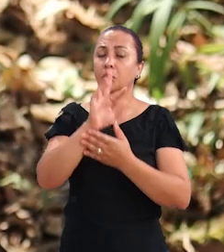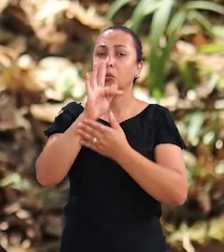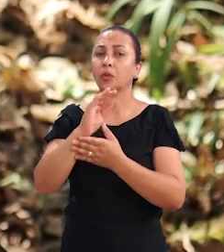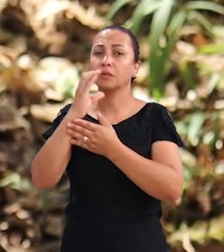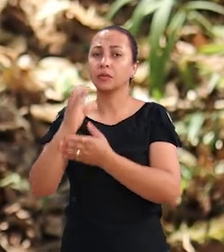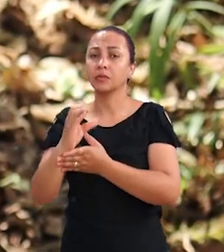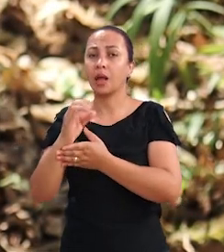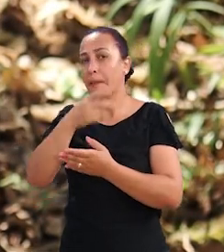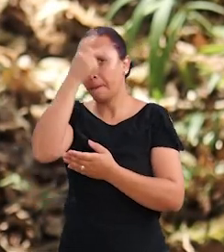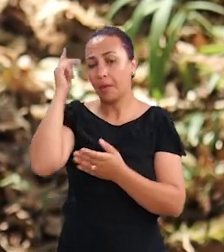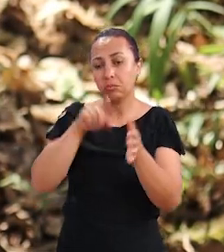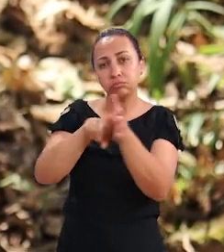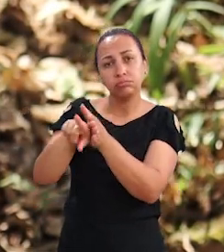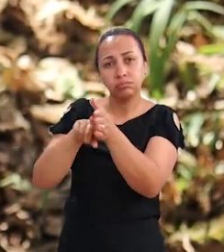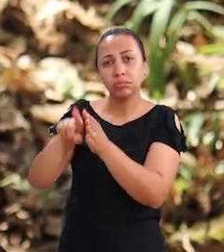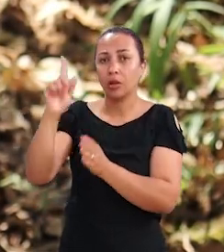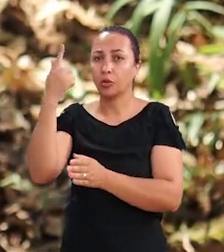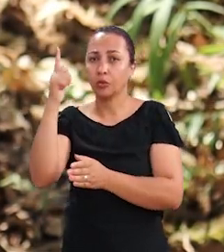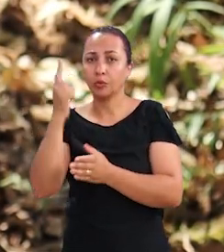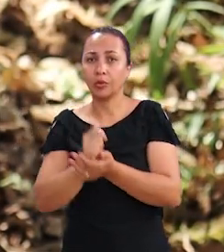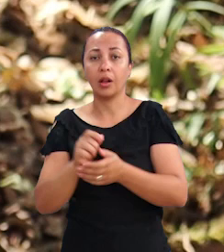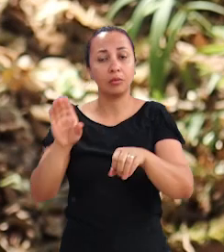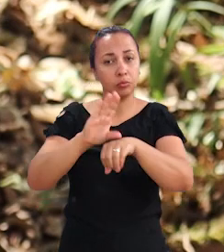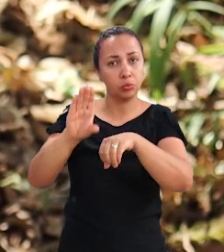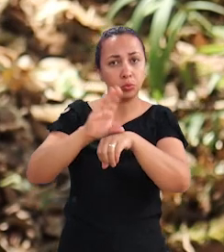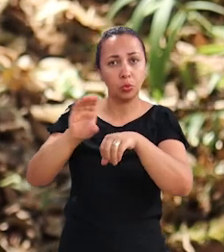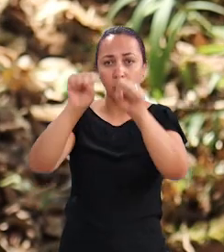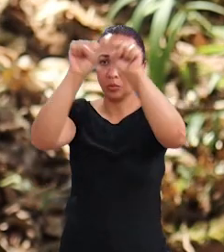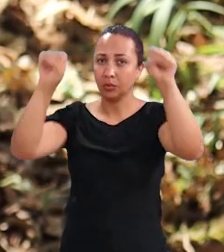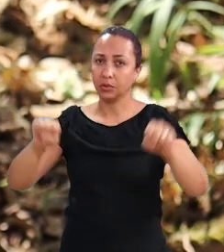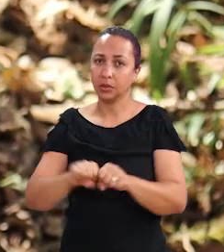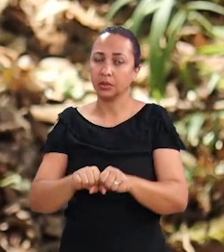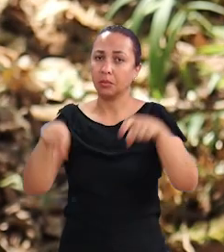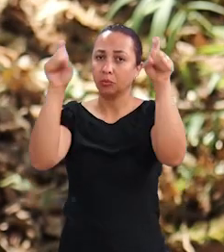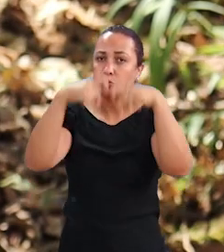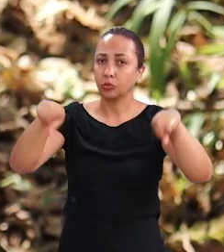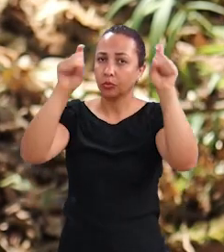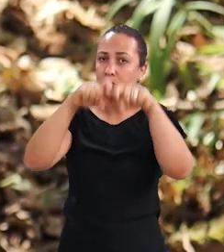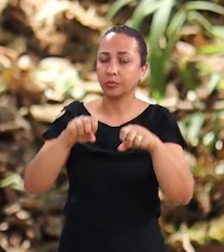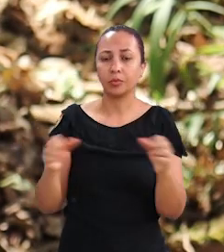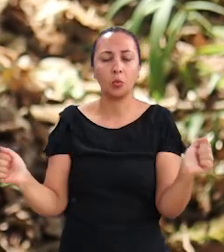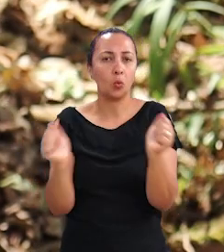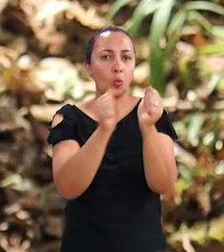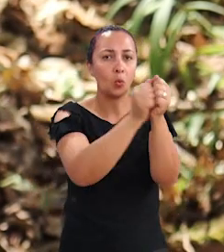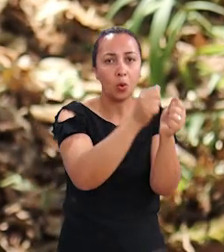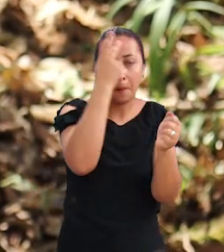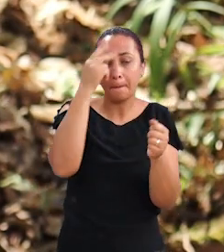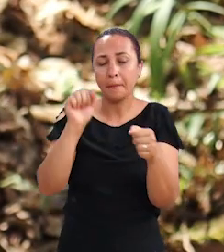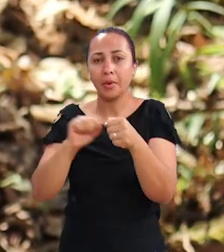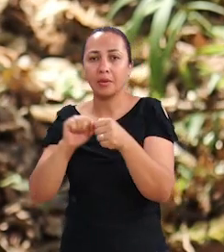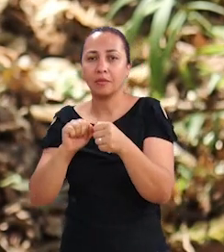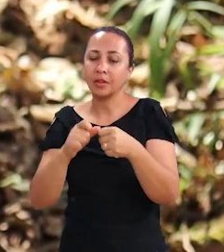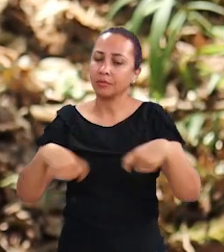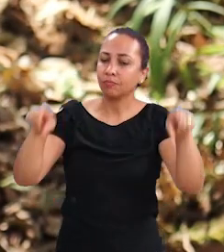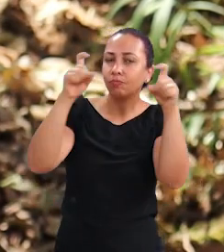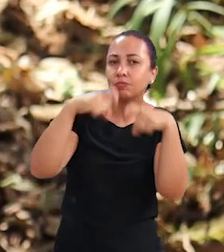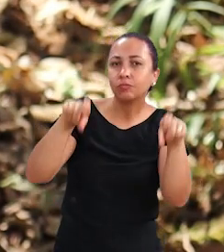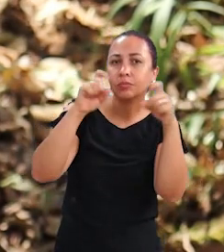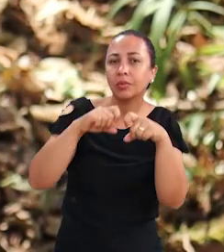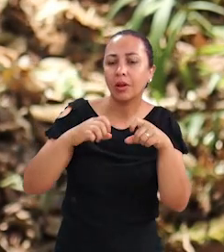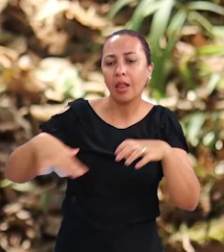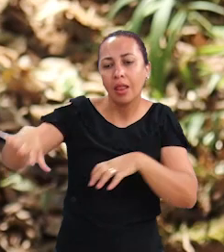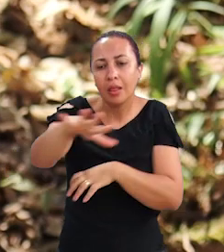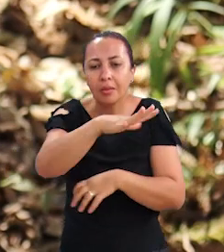Na Universidade Federal do Ceará, pesquisadores de Geografia e do curso de Sistemas e Mídias Digitais se juntaram para